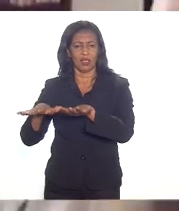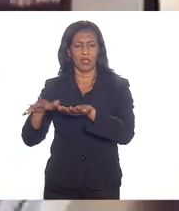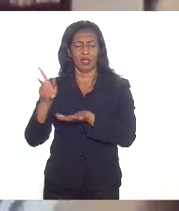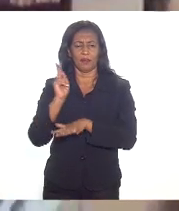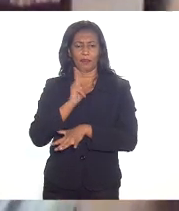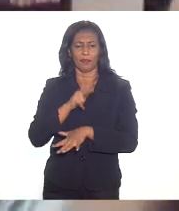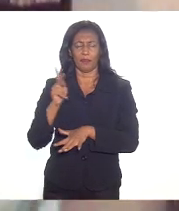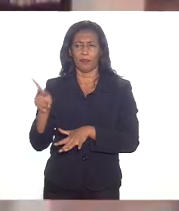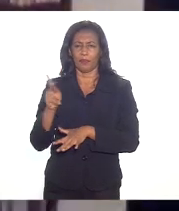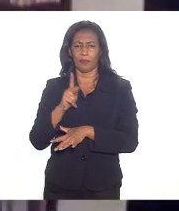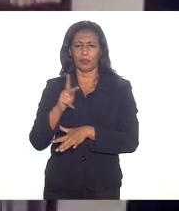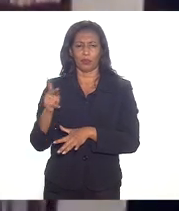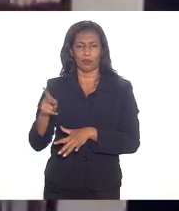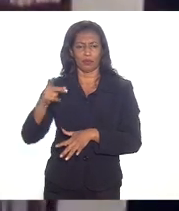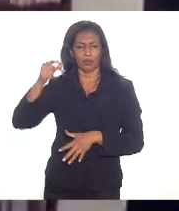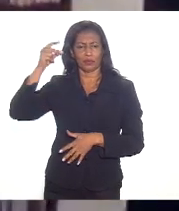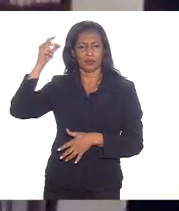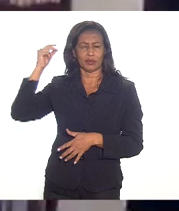Mário